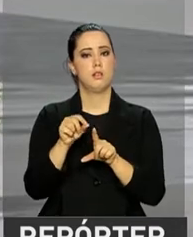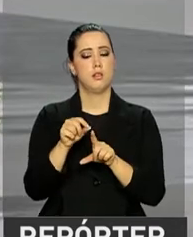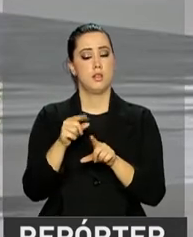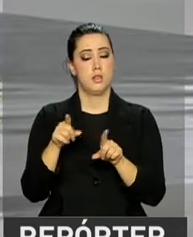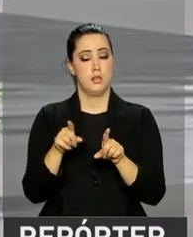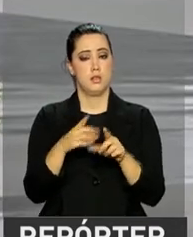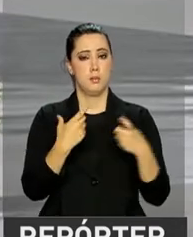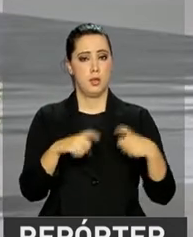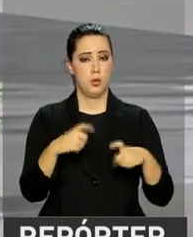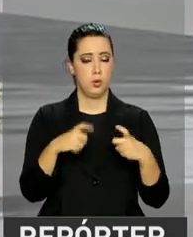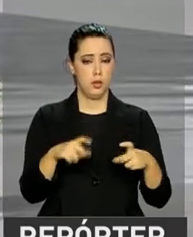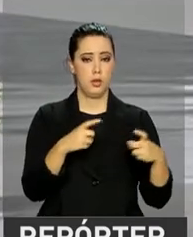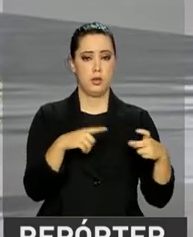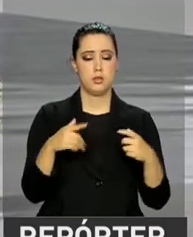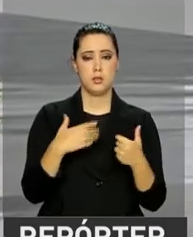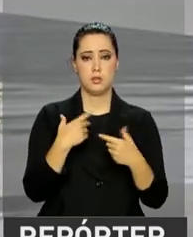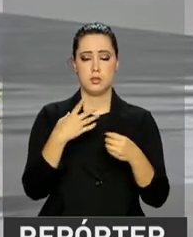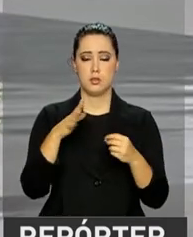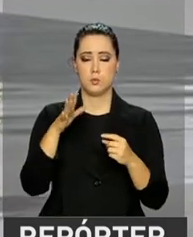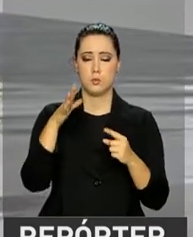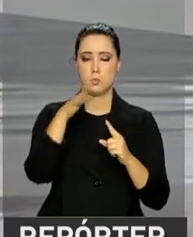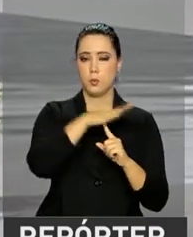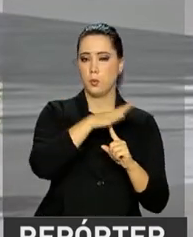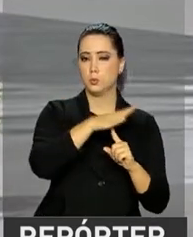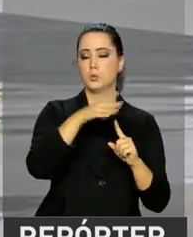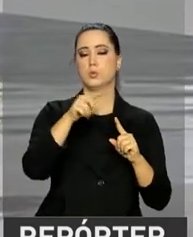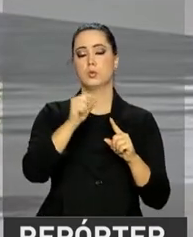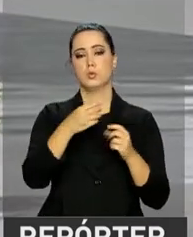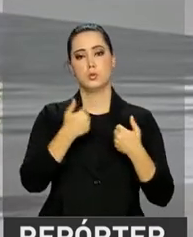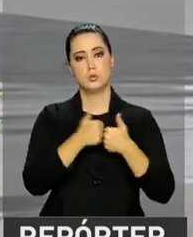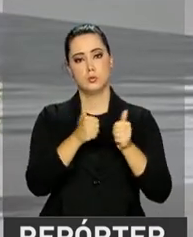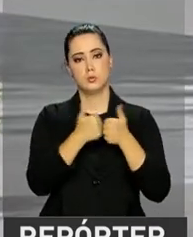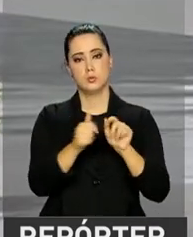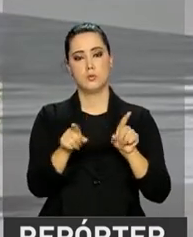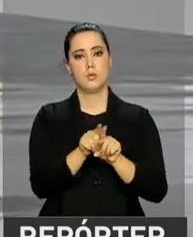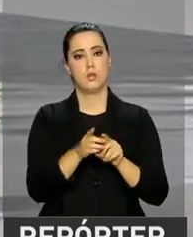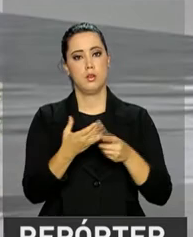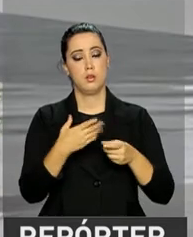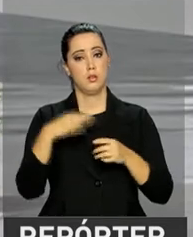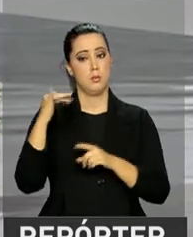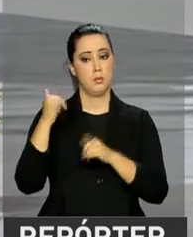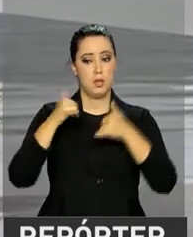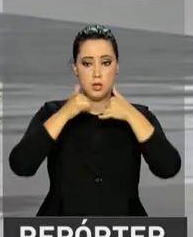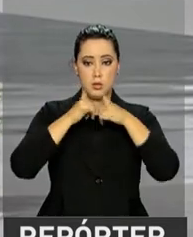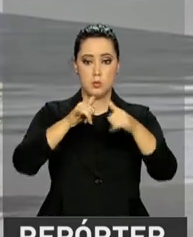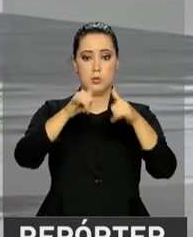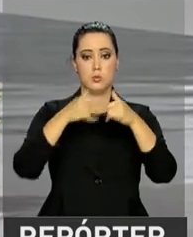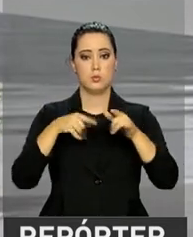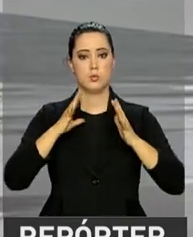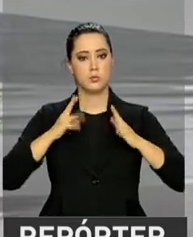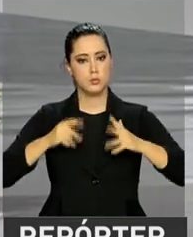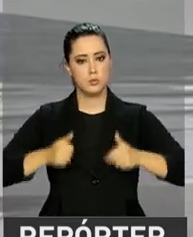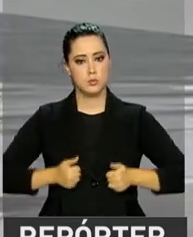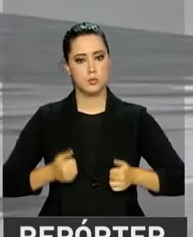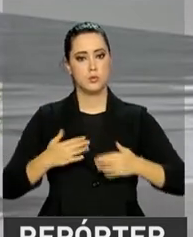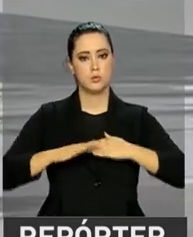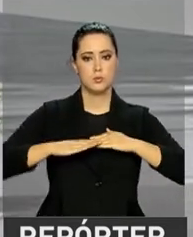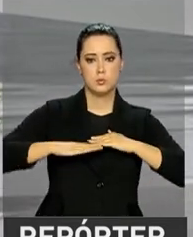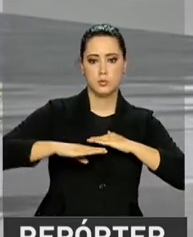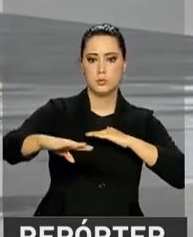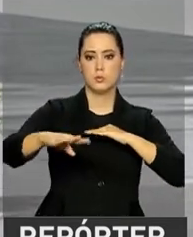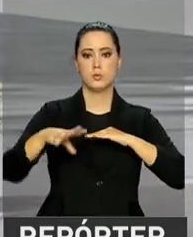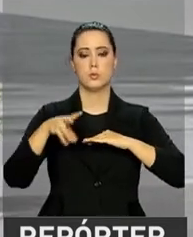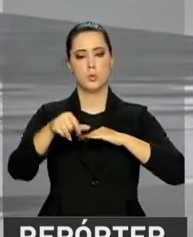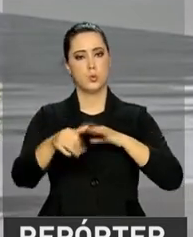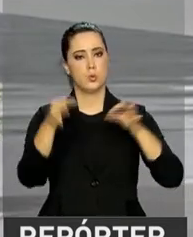prevêem que os conjuntos habitacionais deverão ter água encanada iluminação rede de esgoto e pavimentação